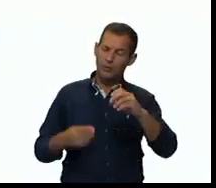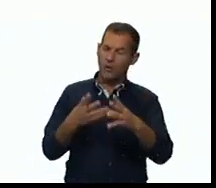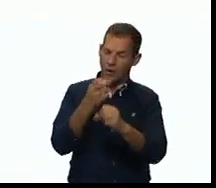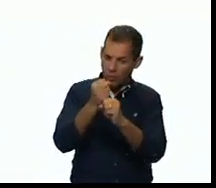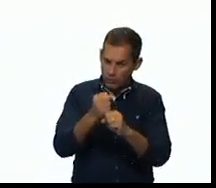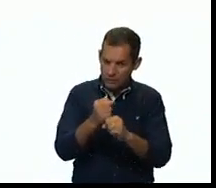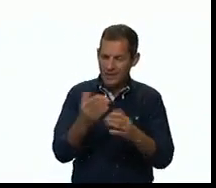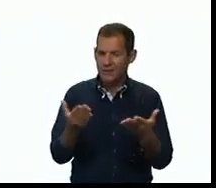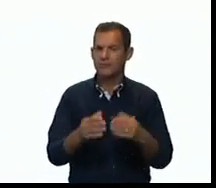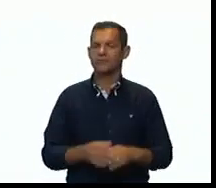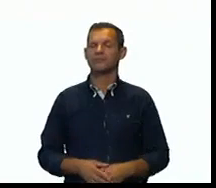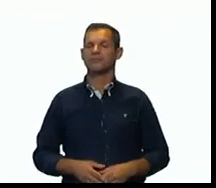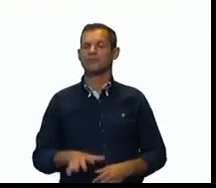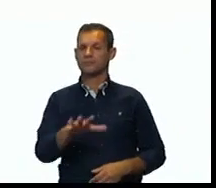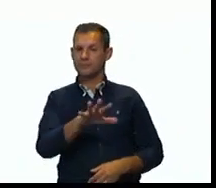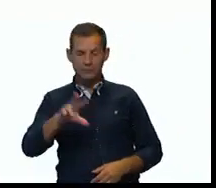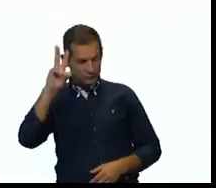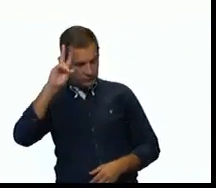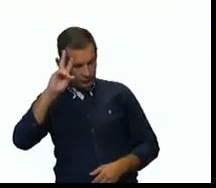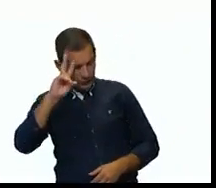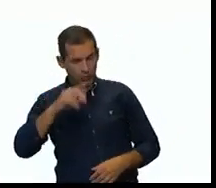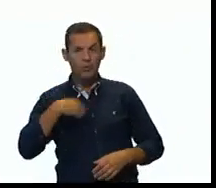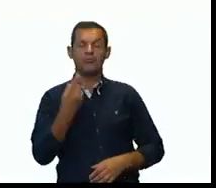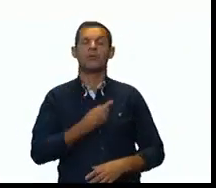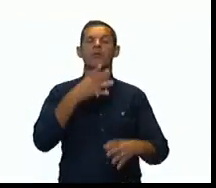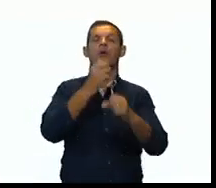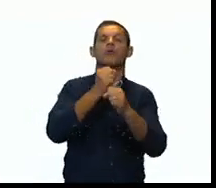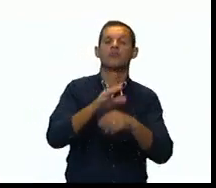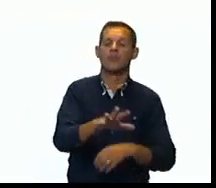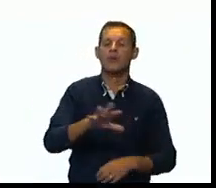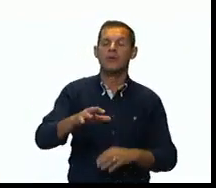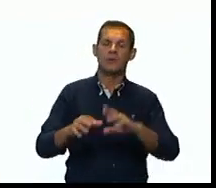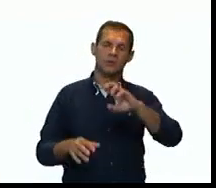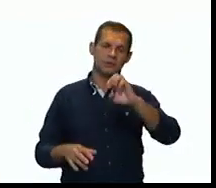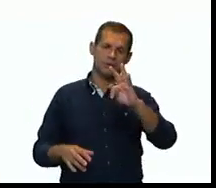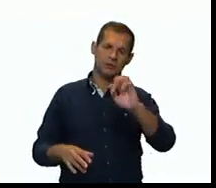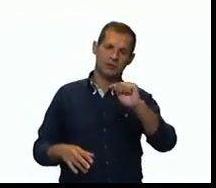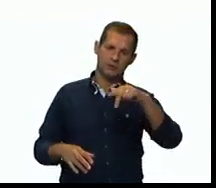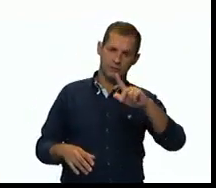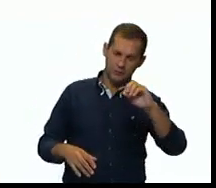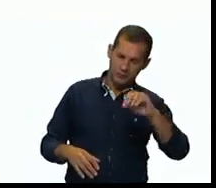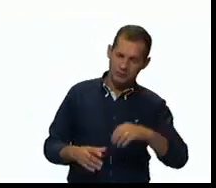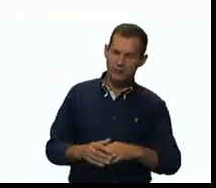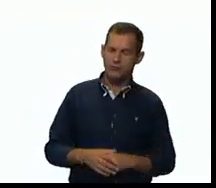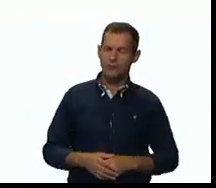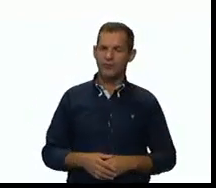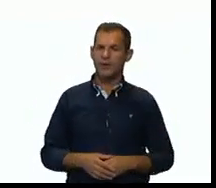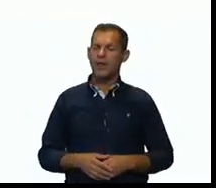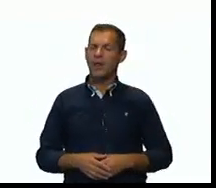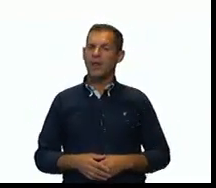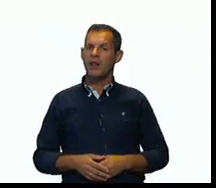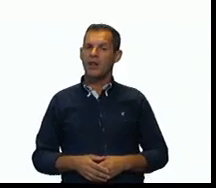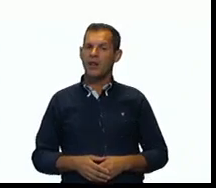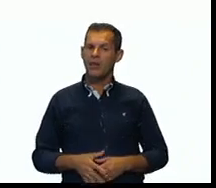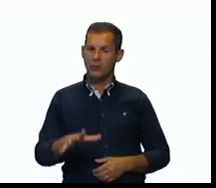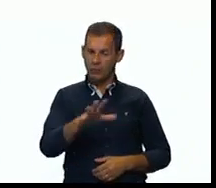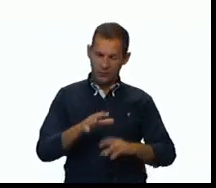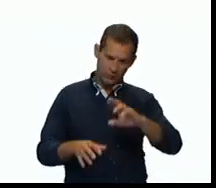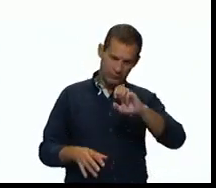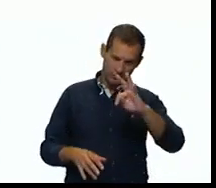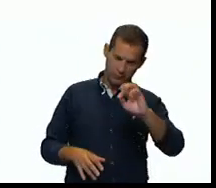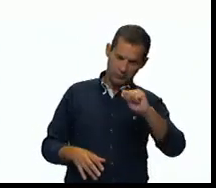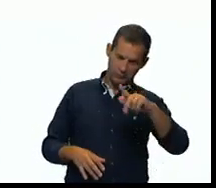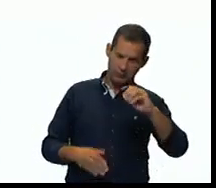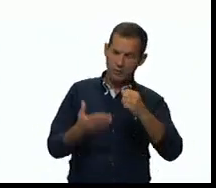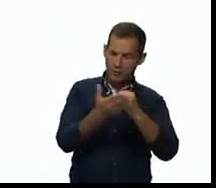calcular agora a área deles. Lembrando que como que a gente calcula a área de retângulo? A área de retângulo